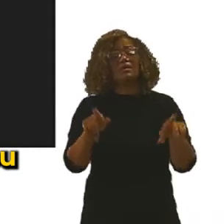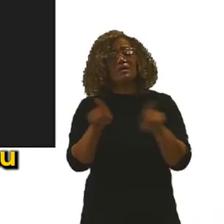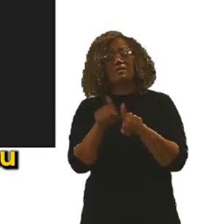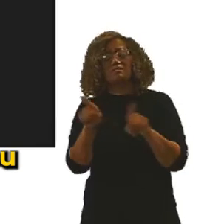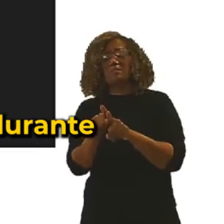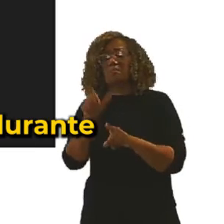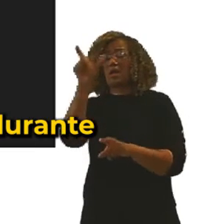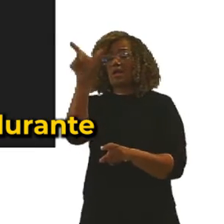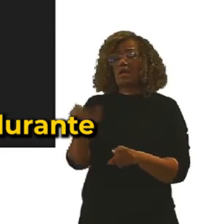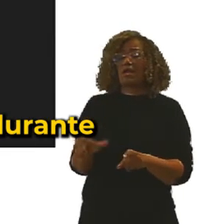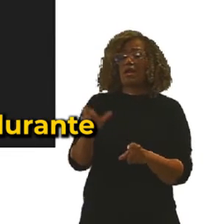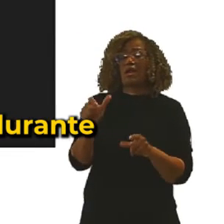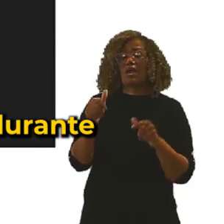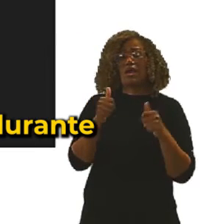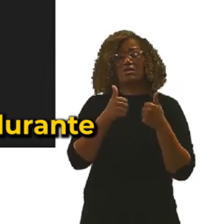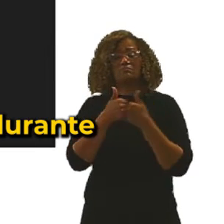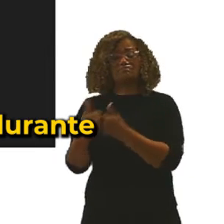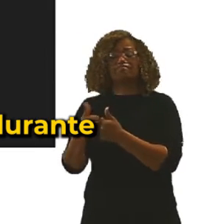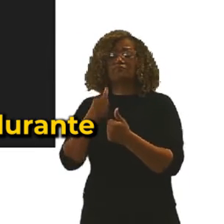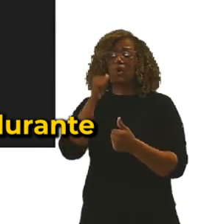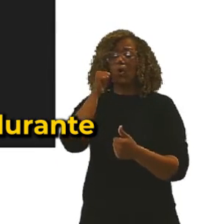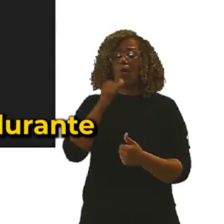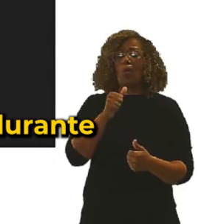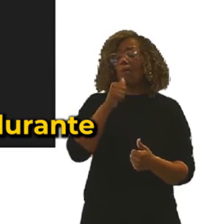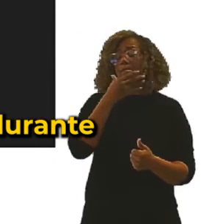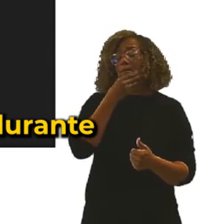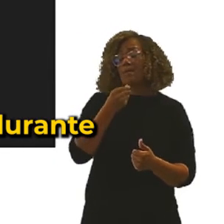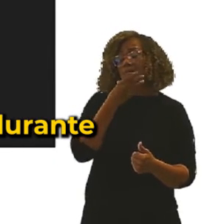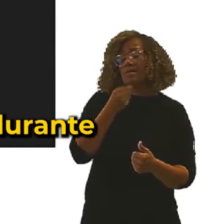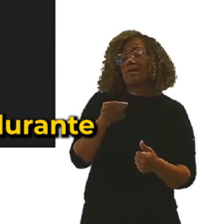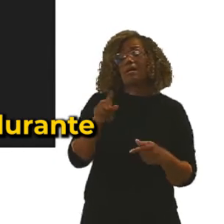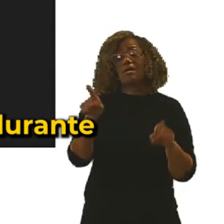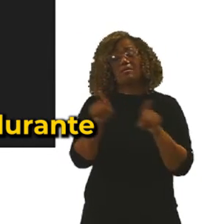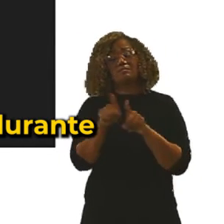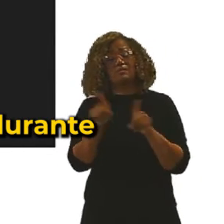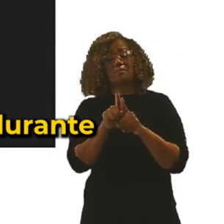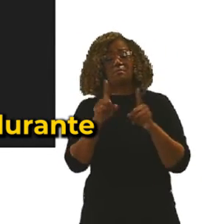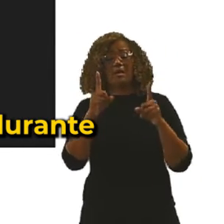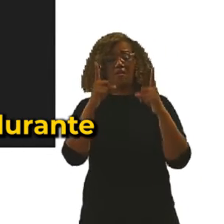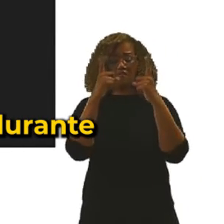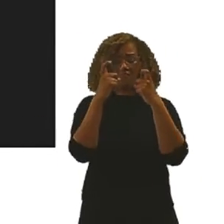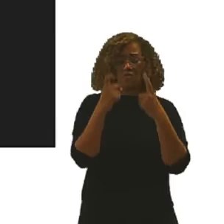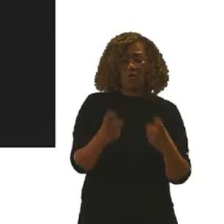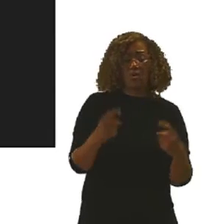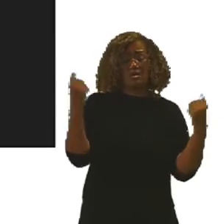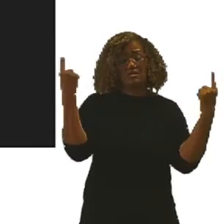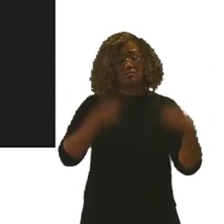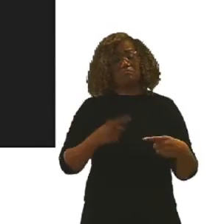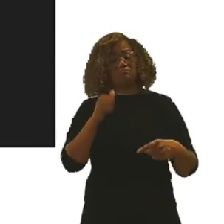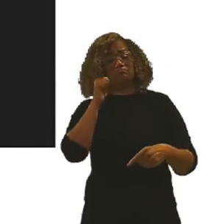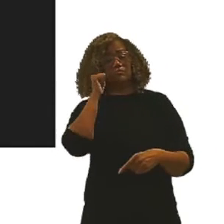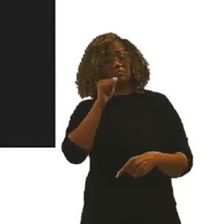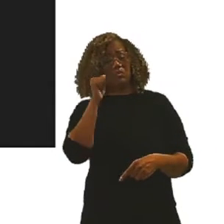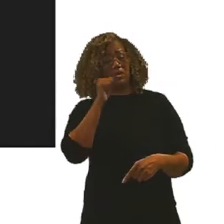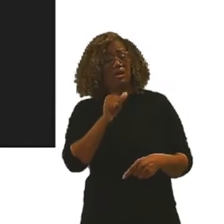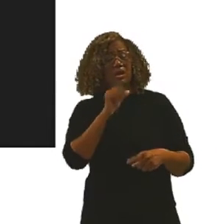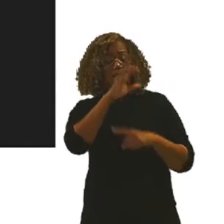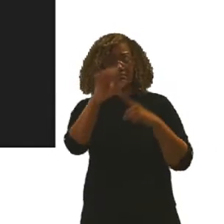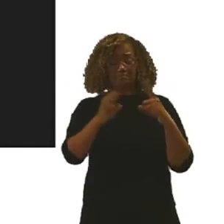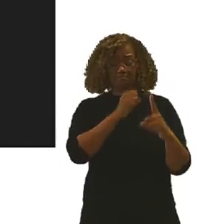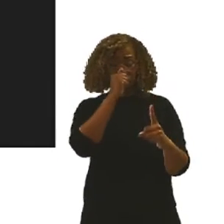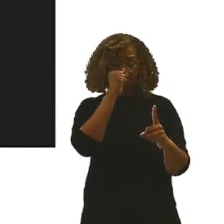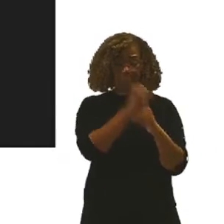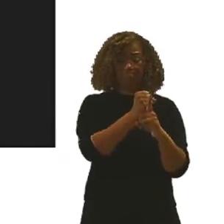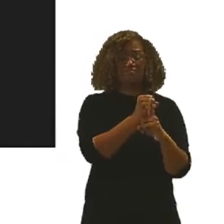por seus maridos. Então, isso mostra o aumento do controle durante a pandemia, que é fator de risco de feminicídio. Como já destacado